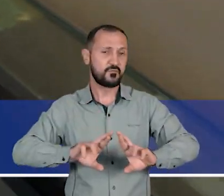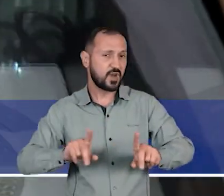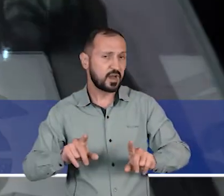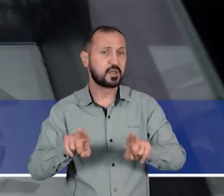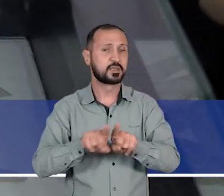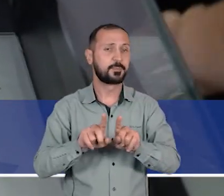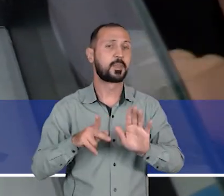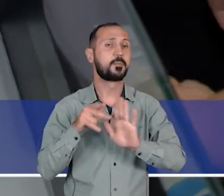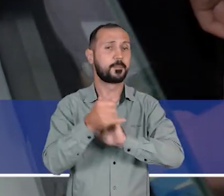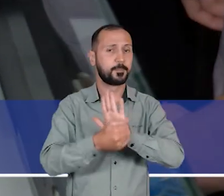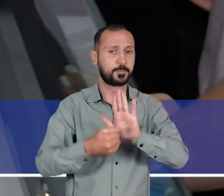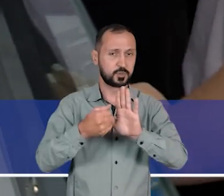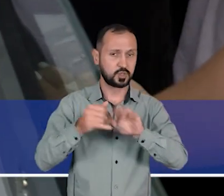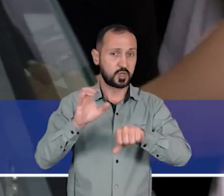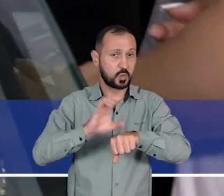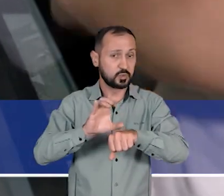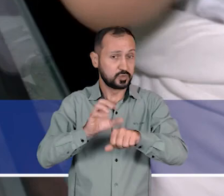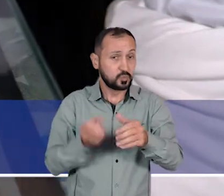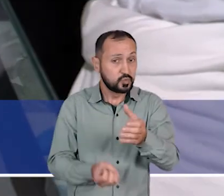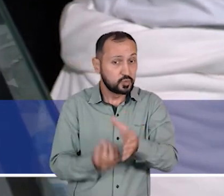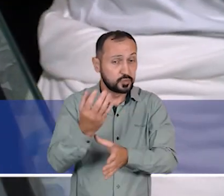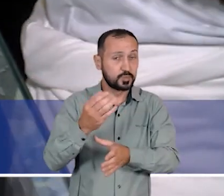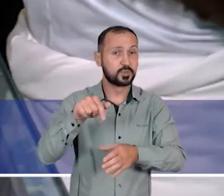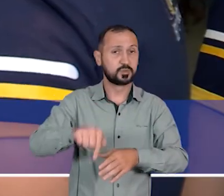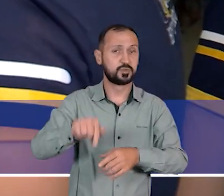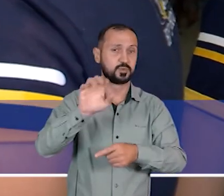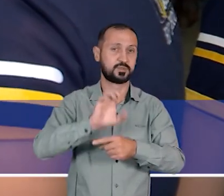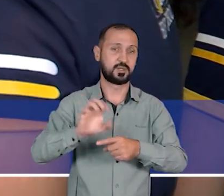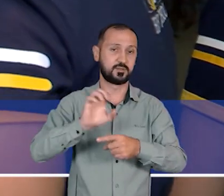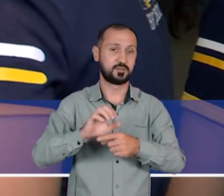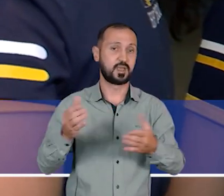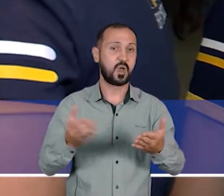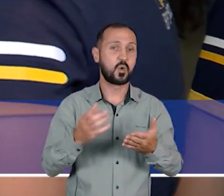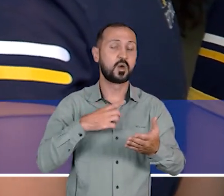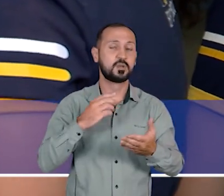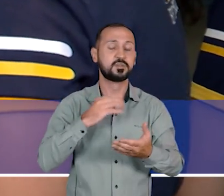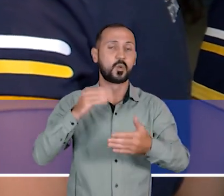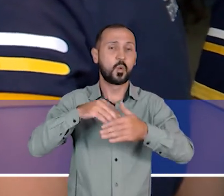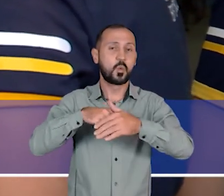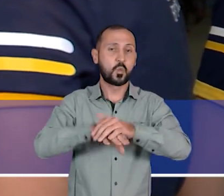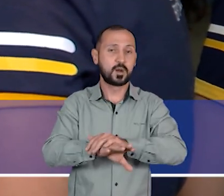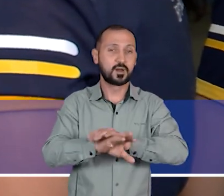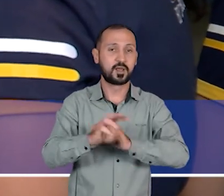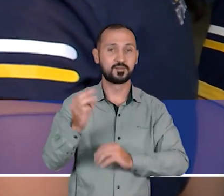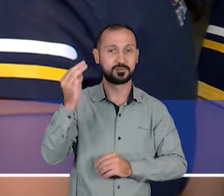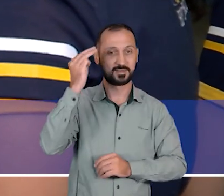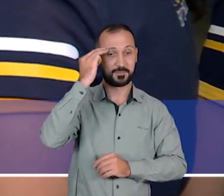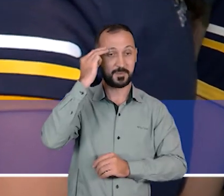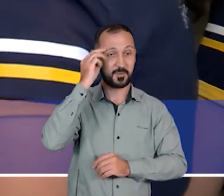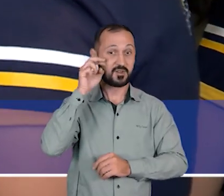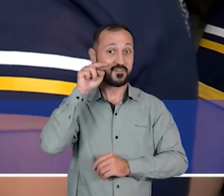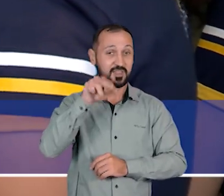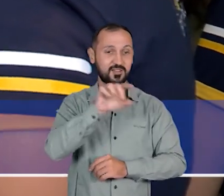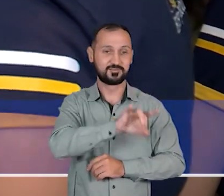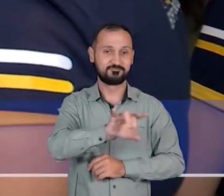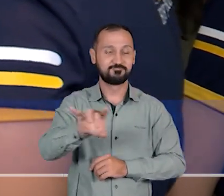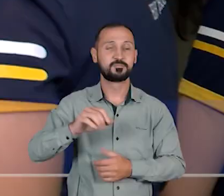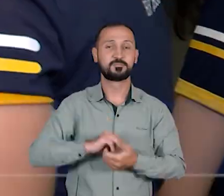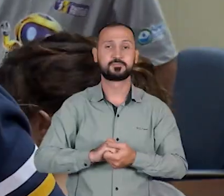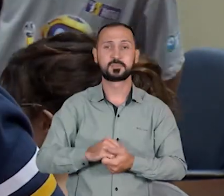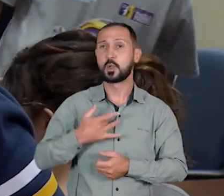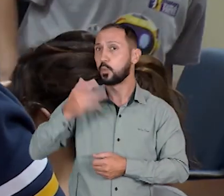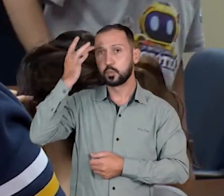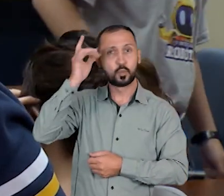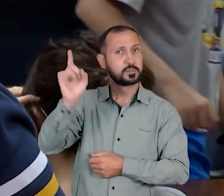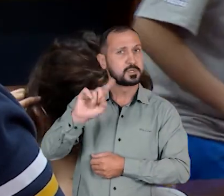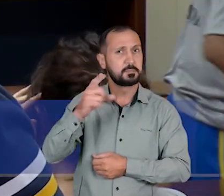curiosas e projetos da Constituição do Estado, que agora estão guardados na memória dos estudantes.